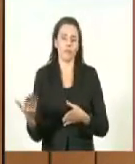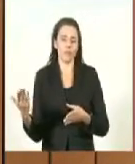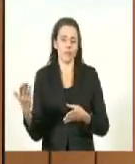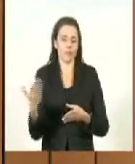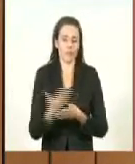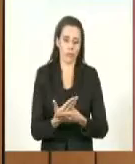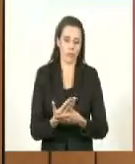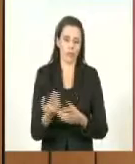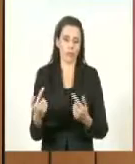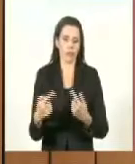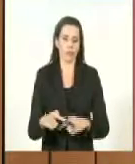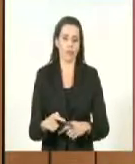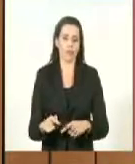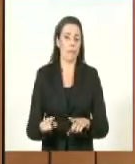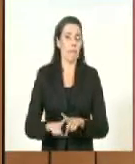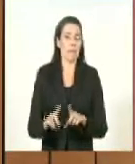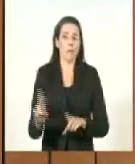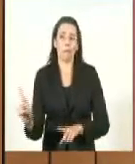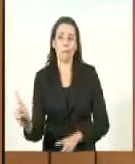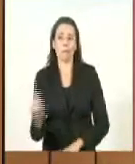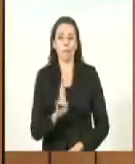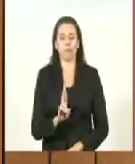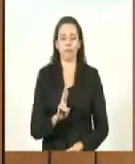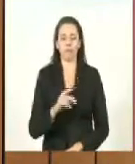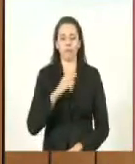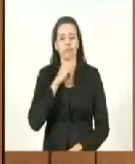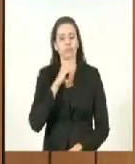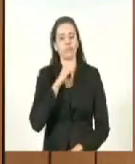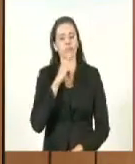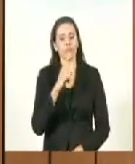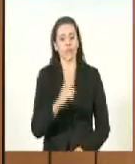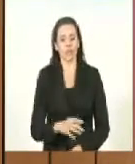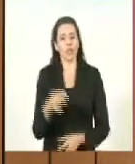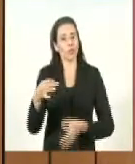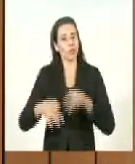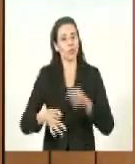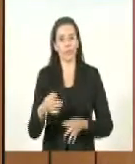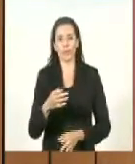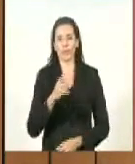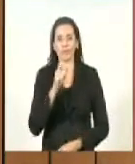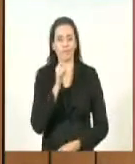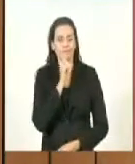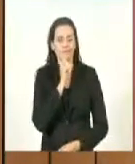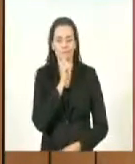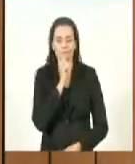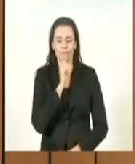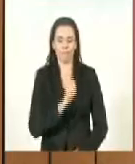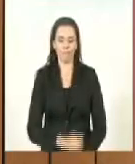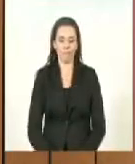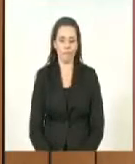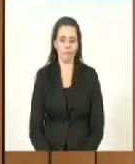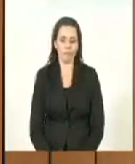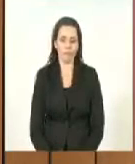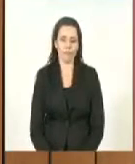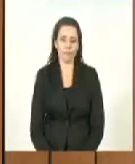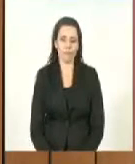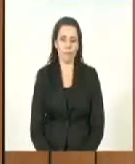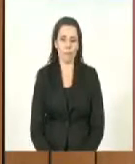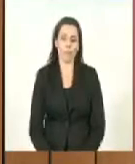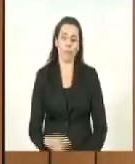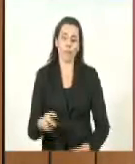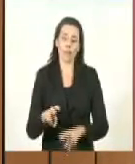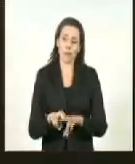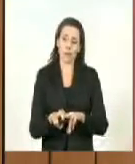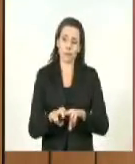não teve uma resposta. Ainda não foi julgado. Diante desse quadro,